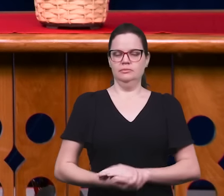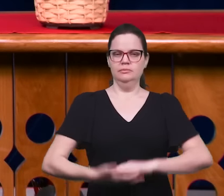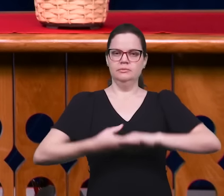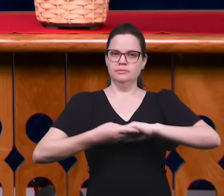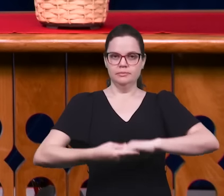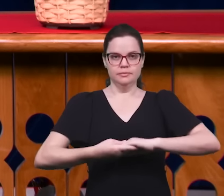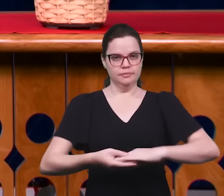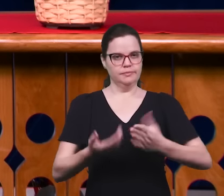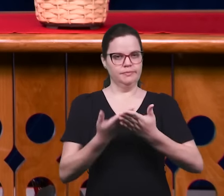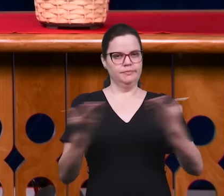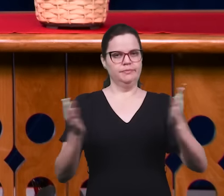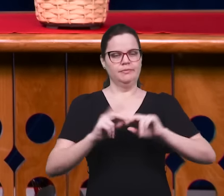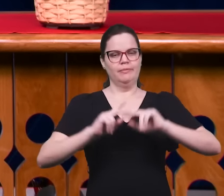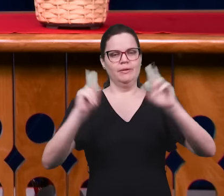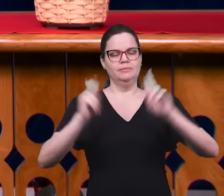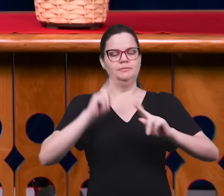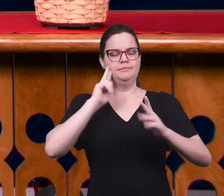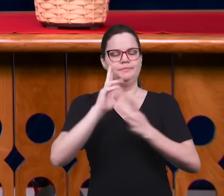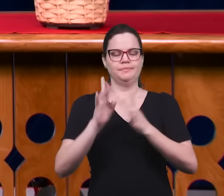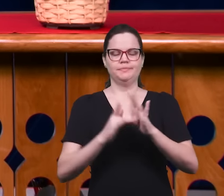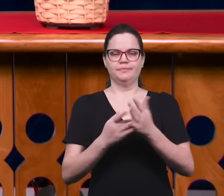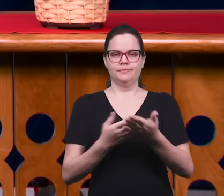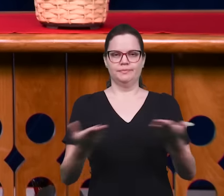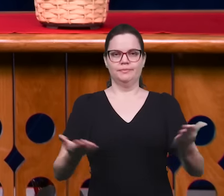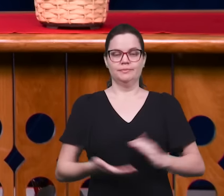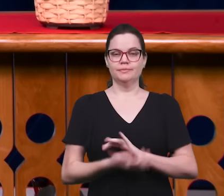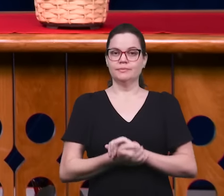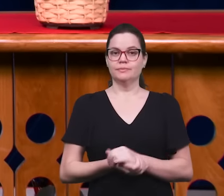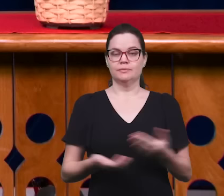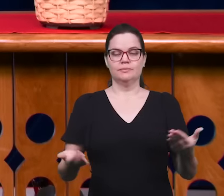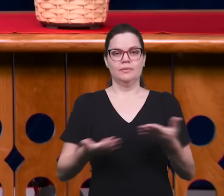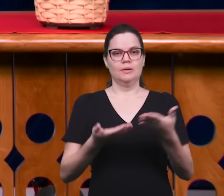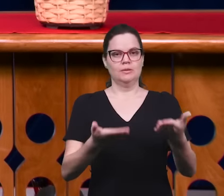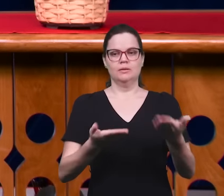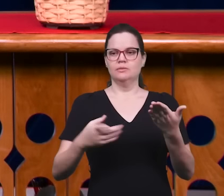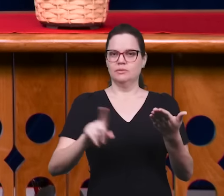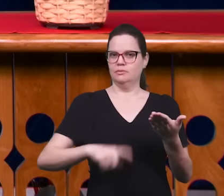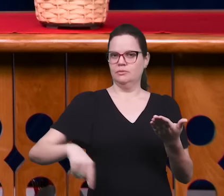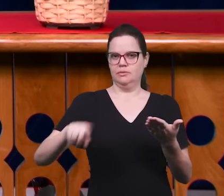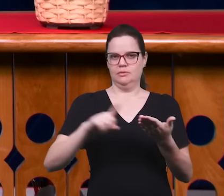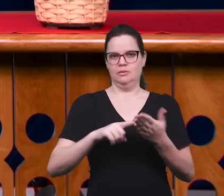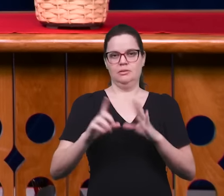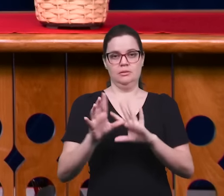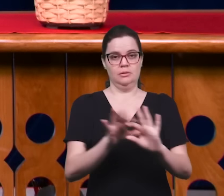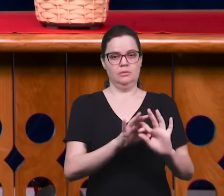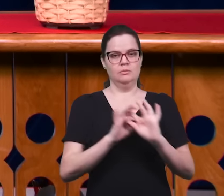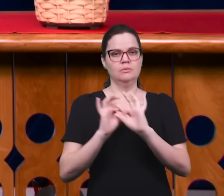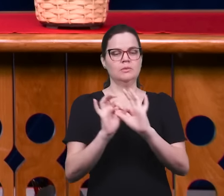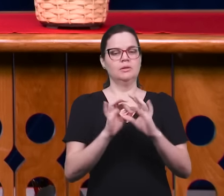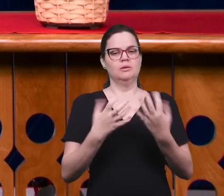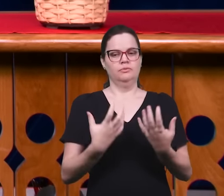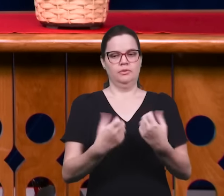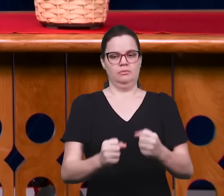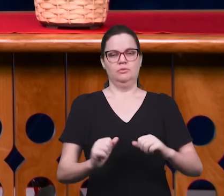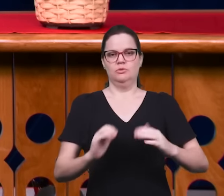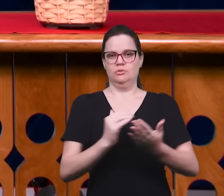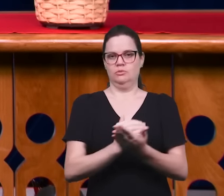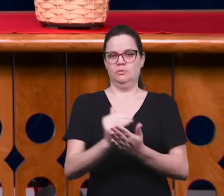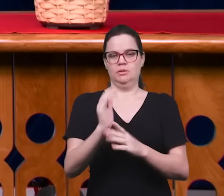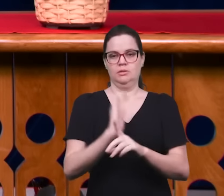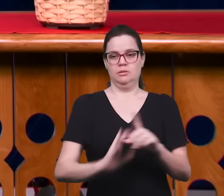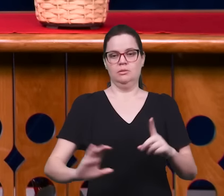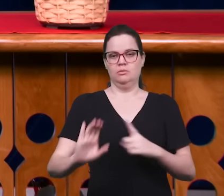Saudamos a todos com a paz do Senhor Jesus. Convido a todos nesta hora para nós iniciarmos